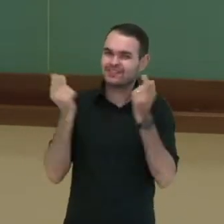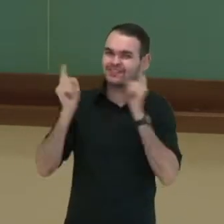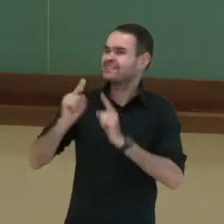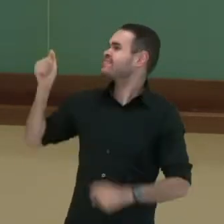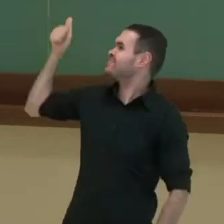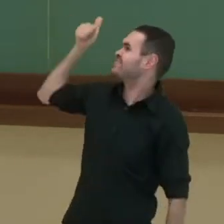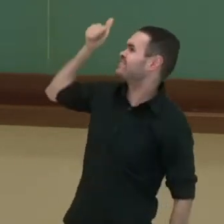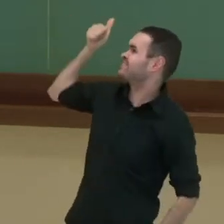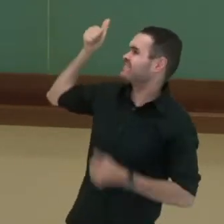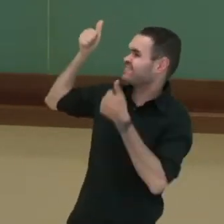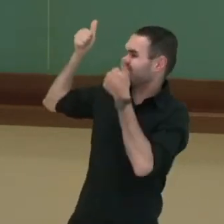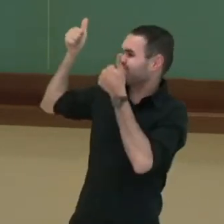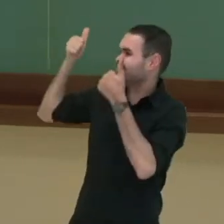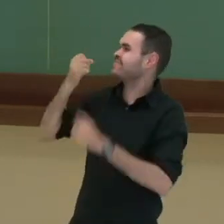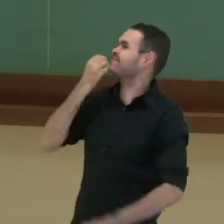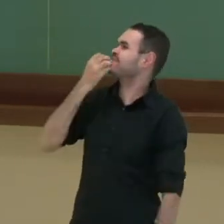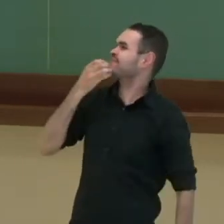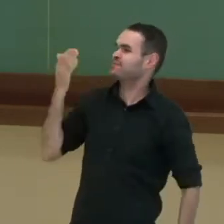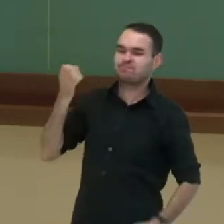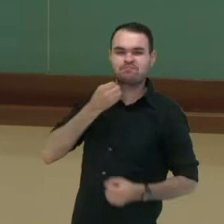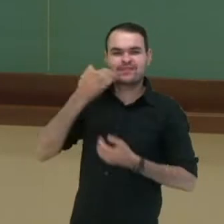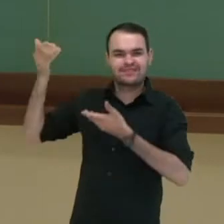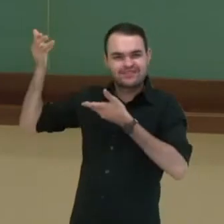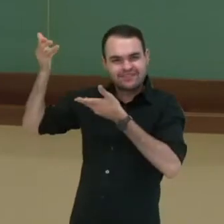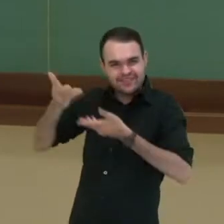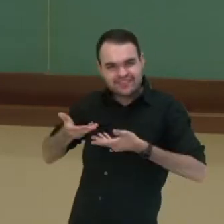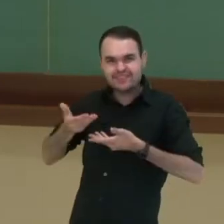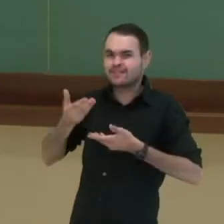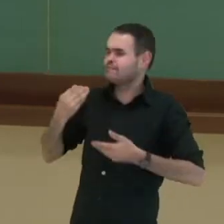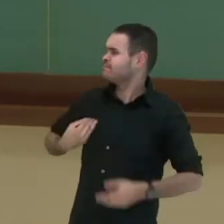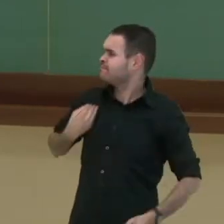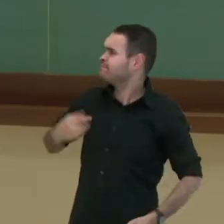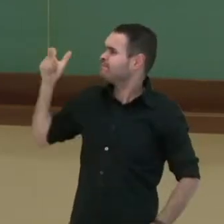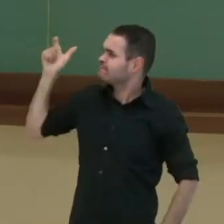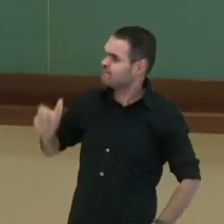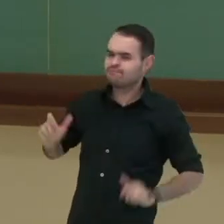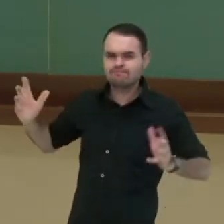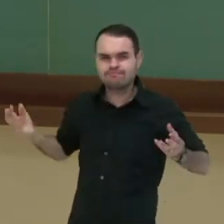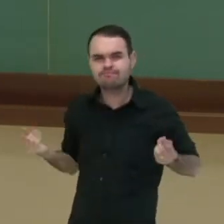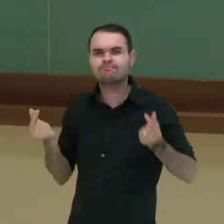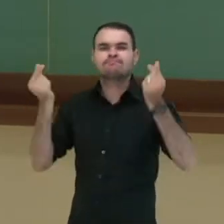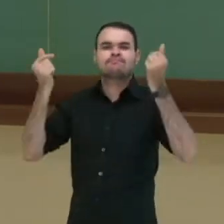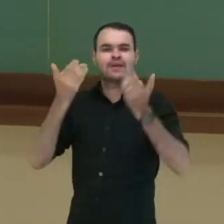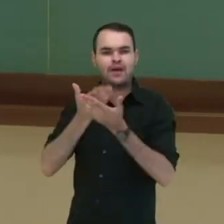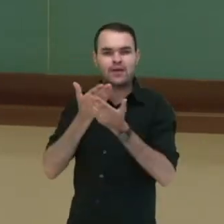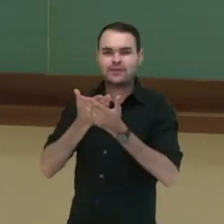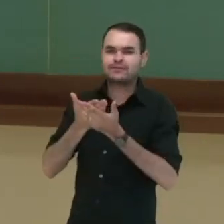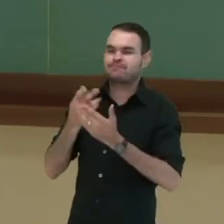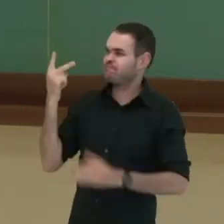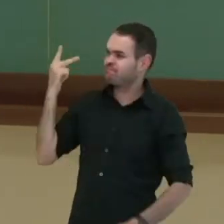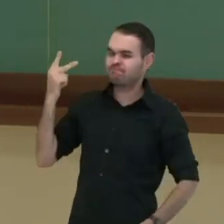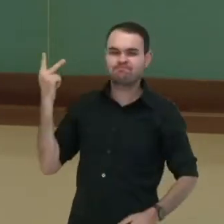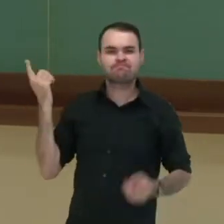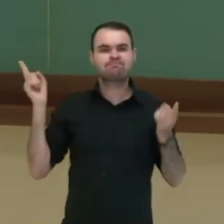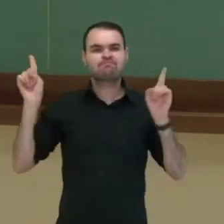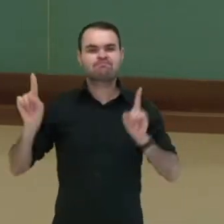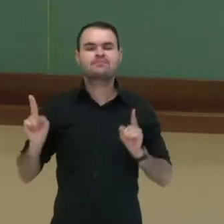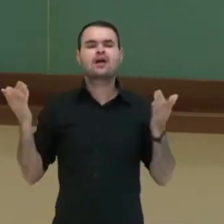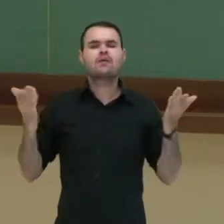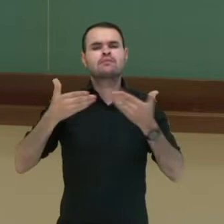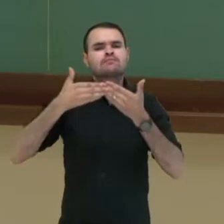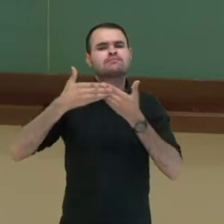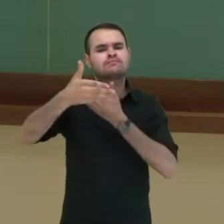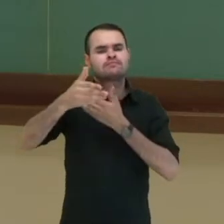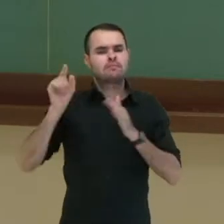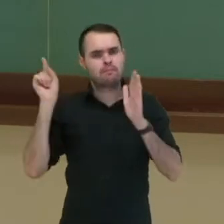viu, professor, pela tua presença. Seja muito bem-vindo. A tua presença enriquece mais ainda a nossa aula. Querido aluno,